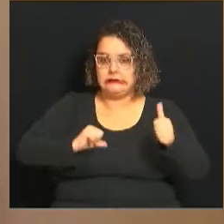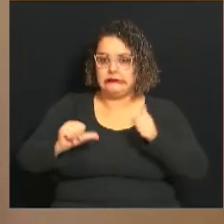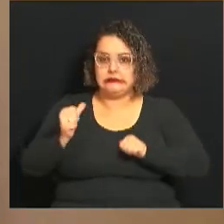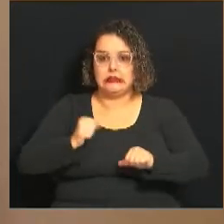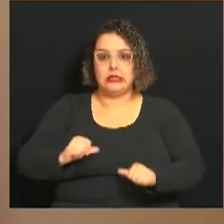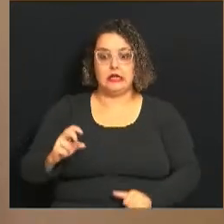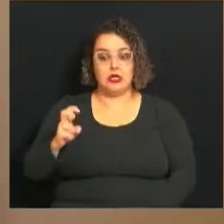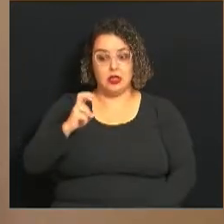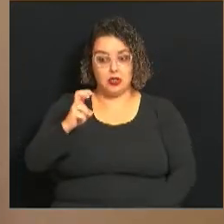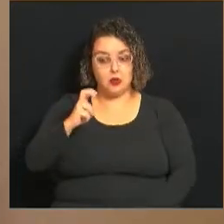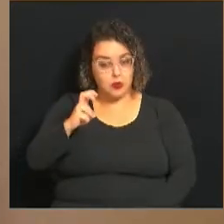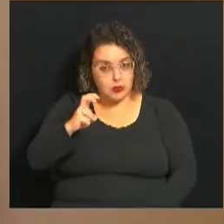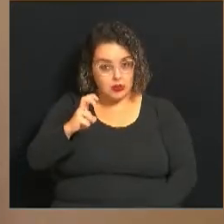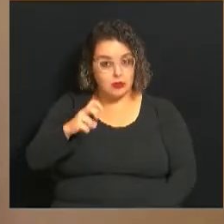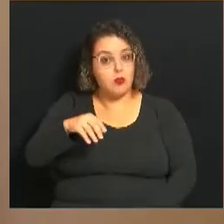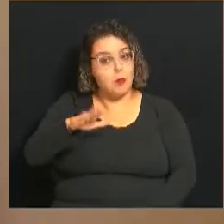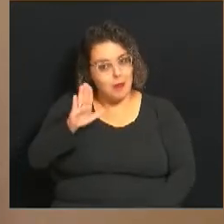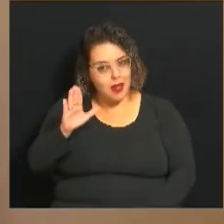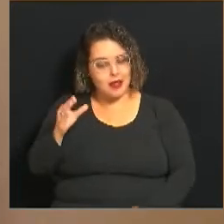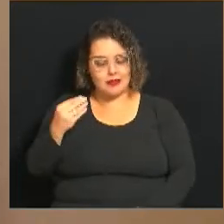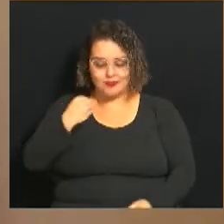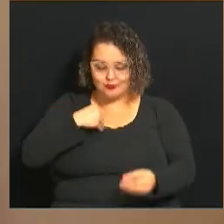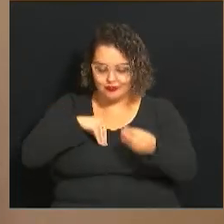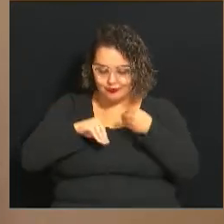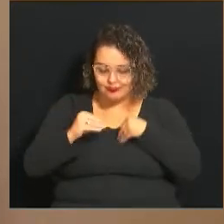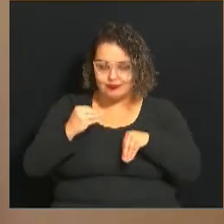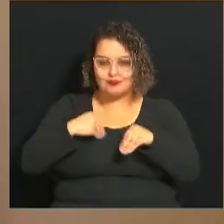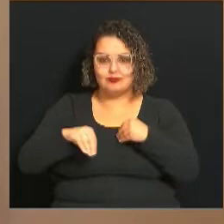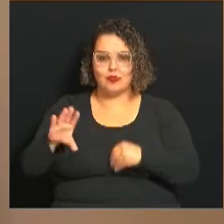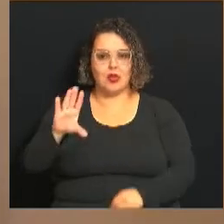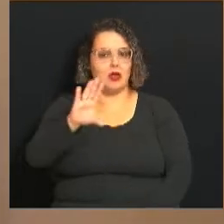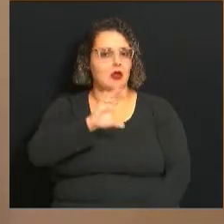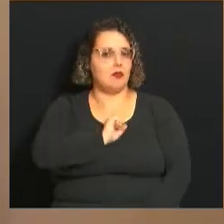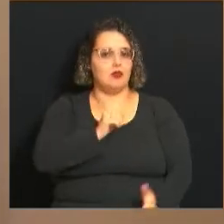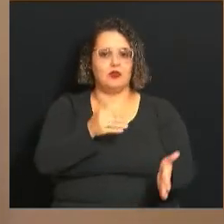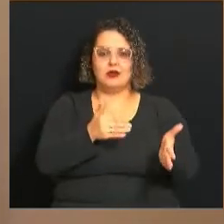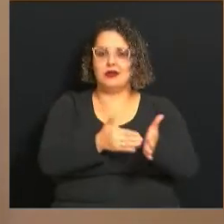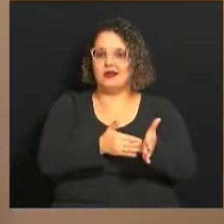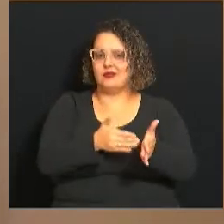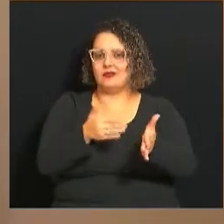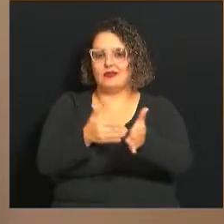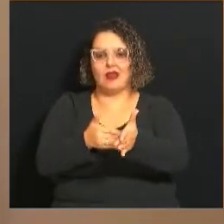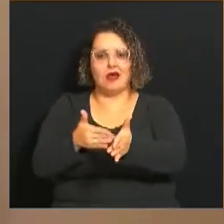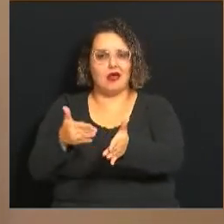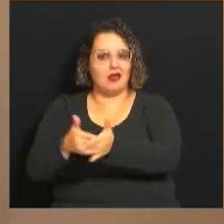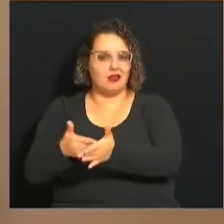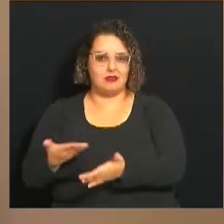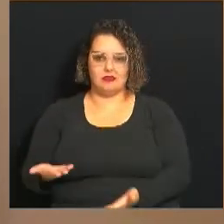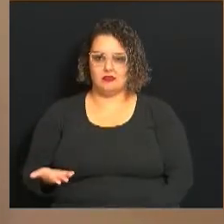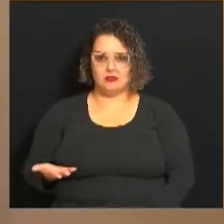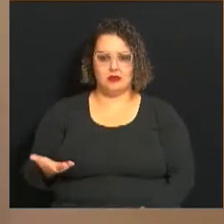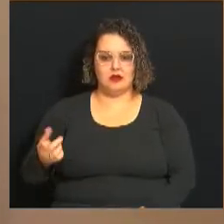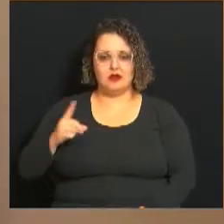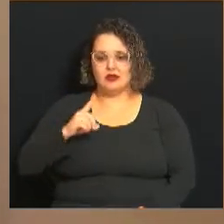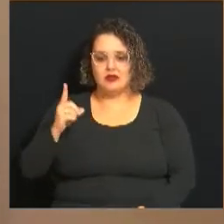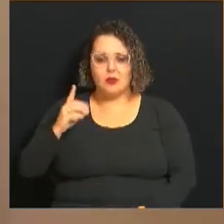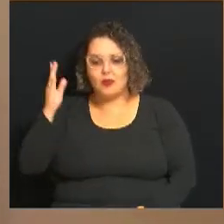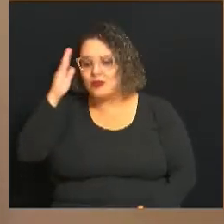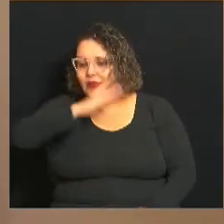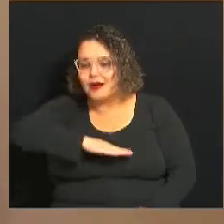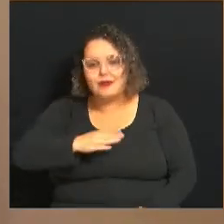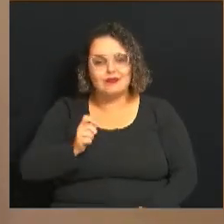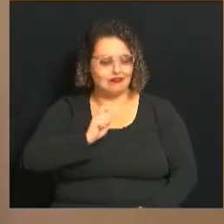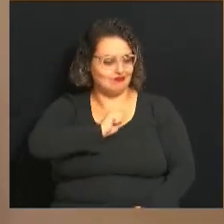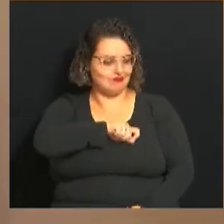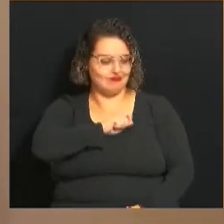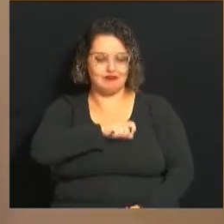mais depressivo, vivemos amores muito condicionais. Não por uma maldade, né,